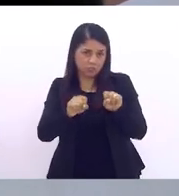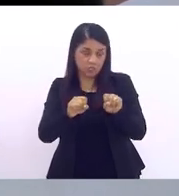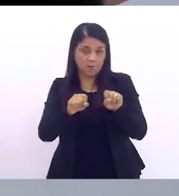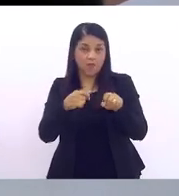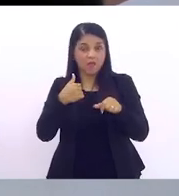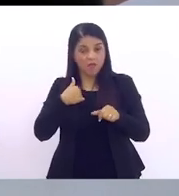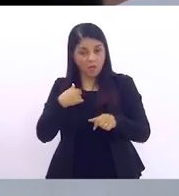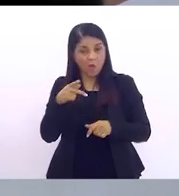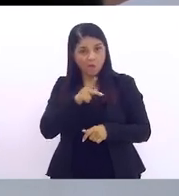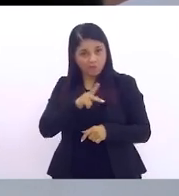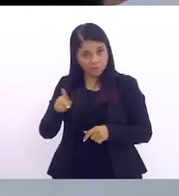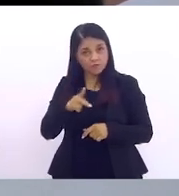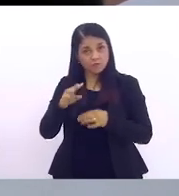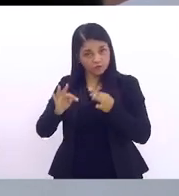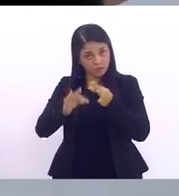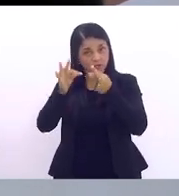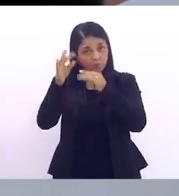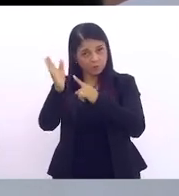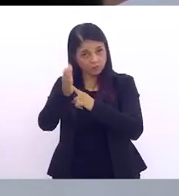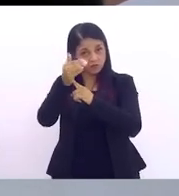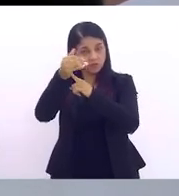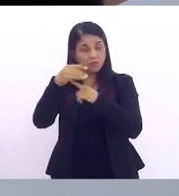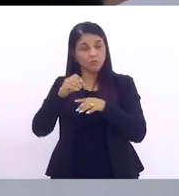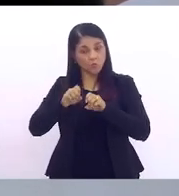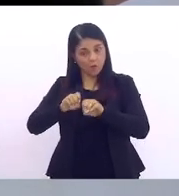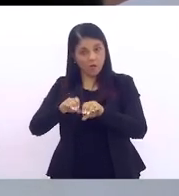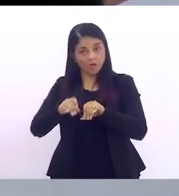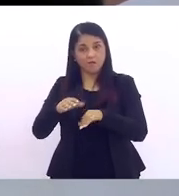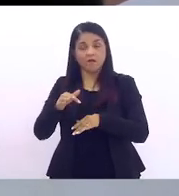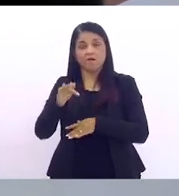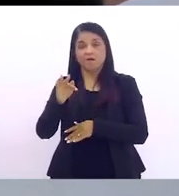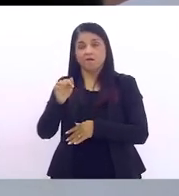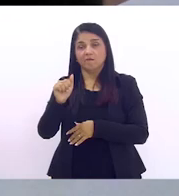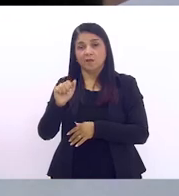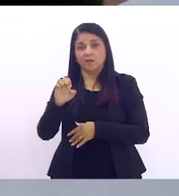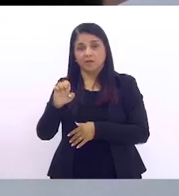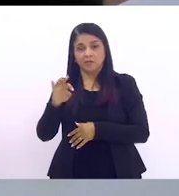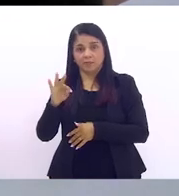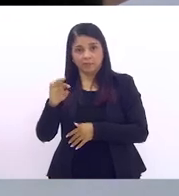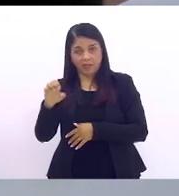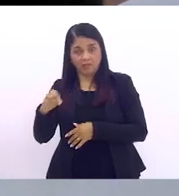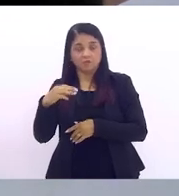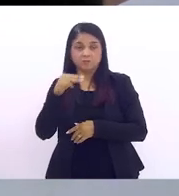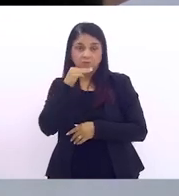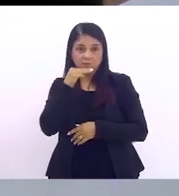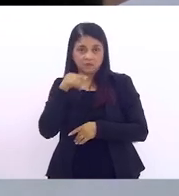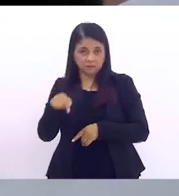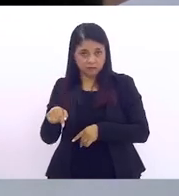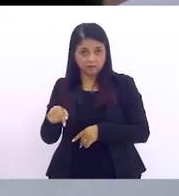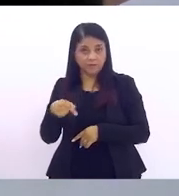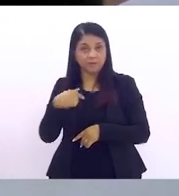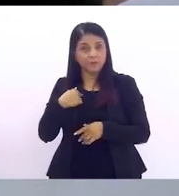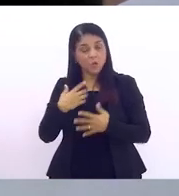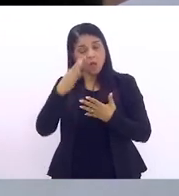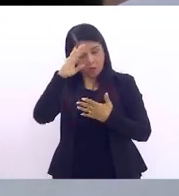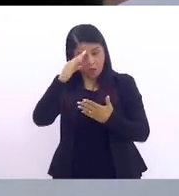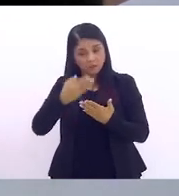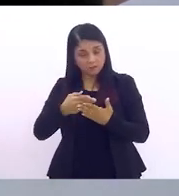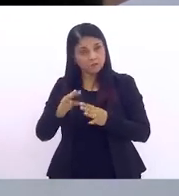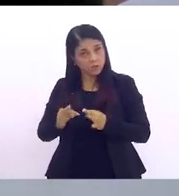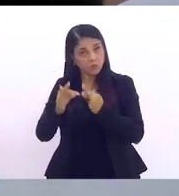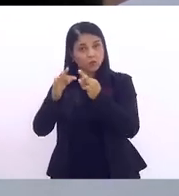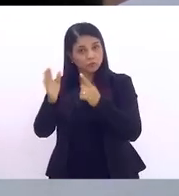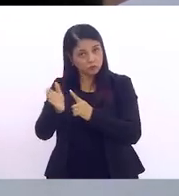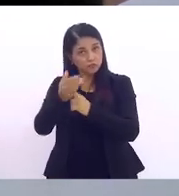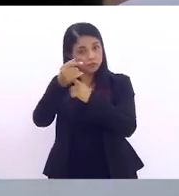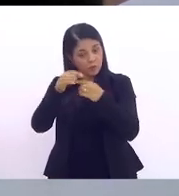sou professor de tecnologia eu dou algo na fitec inclusive di Mangaratiba eh eu acredito que a tecnologia veio para ficar mas a